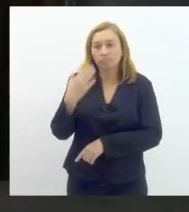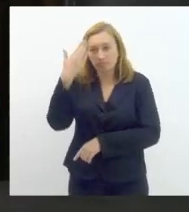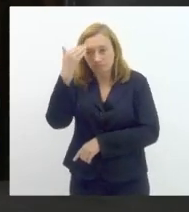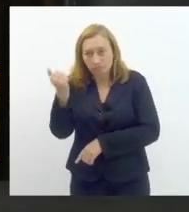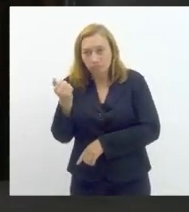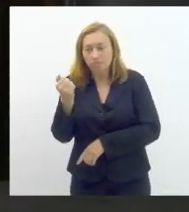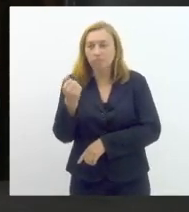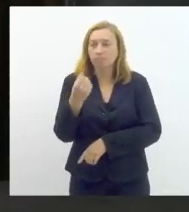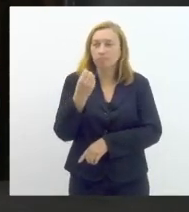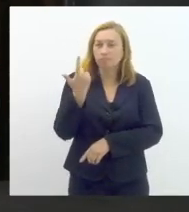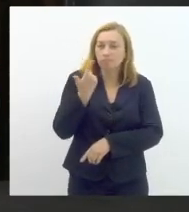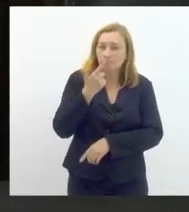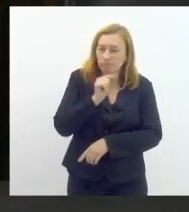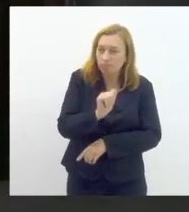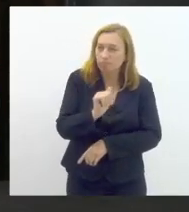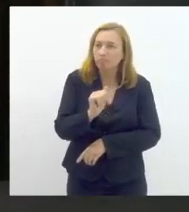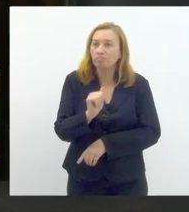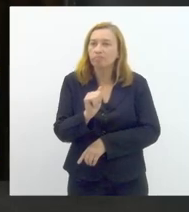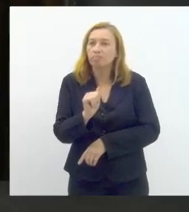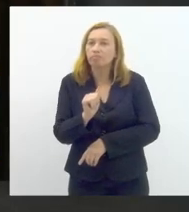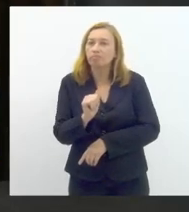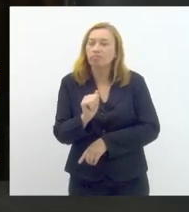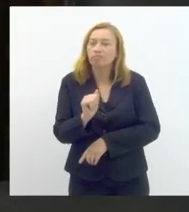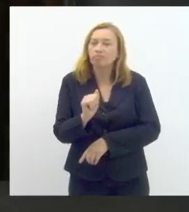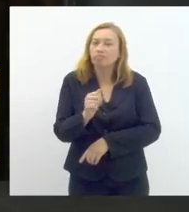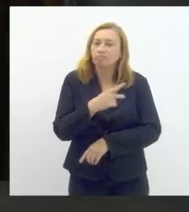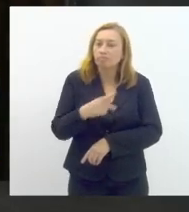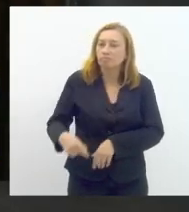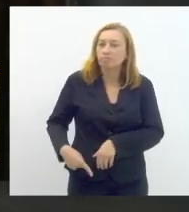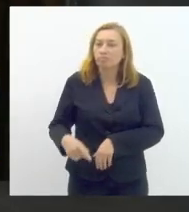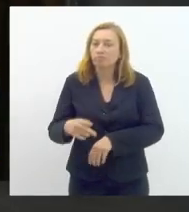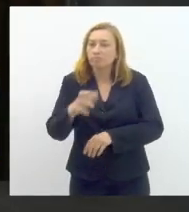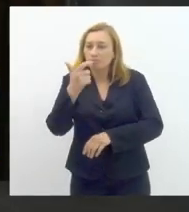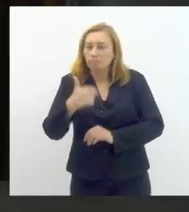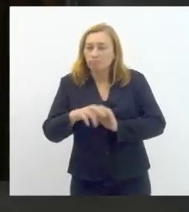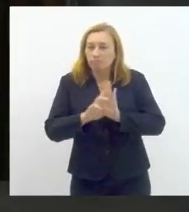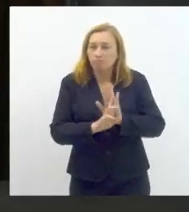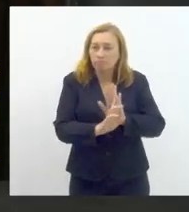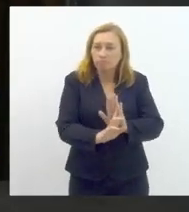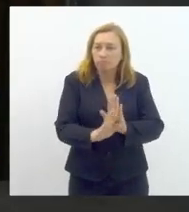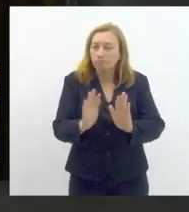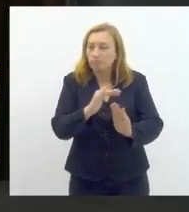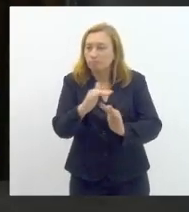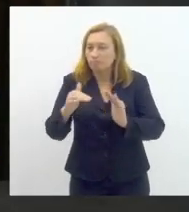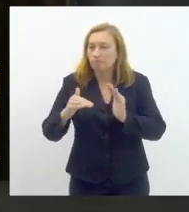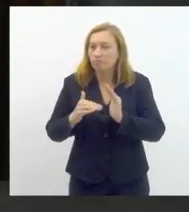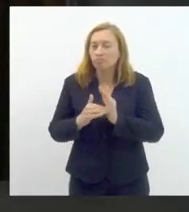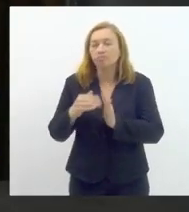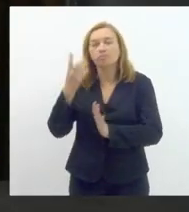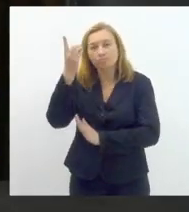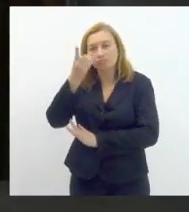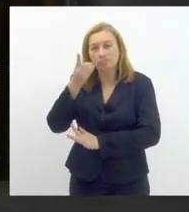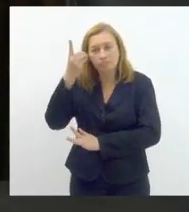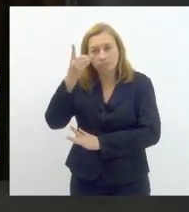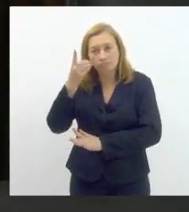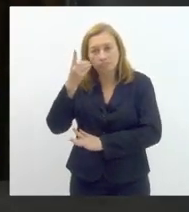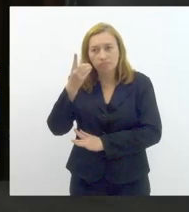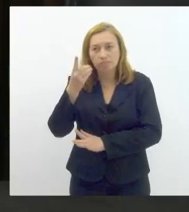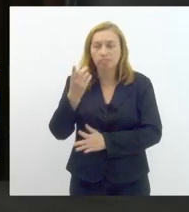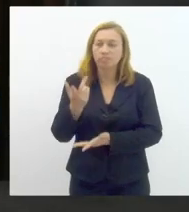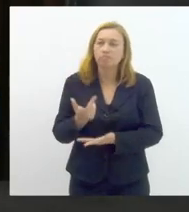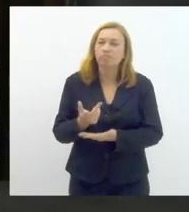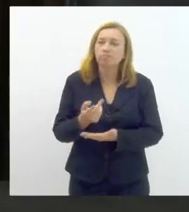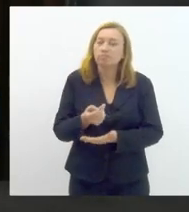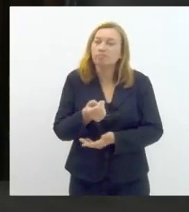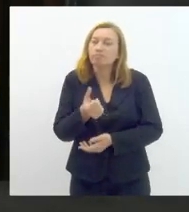gente consegue, na presidência, ser o representante de todos os parlamentares, todos. Hoje mesmo eu tive há